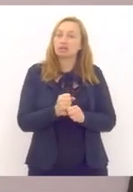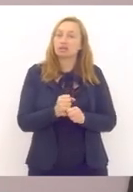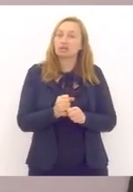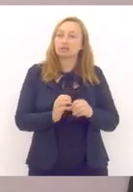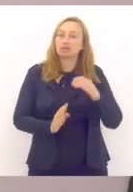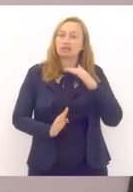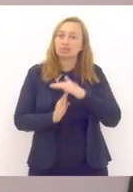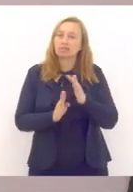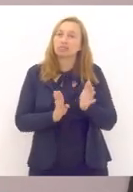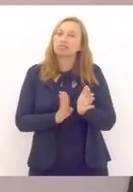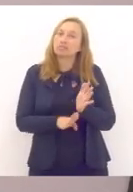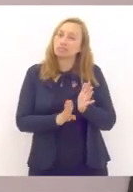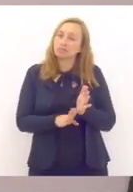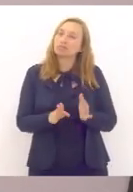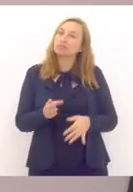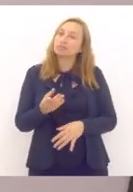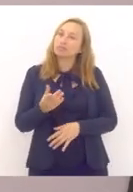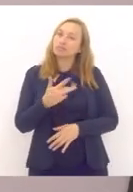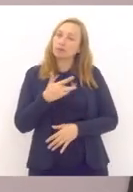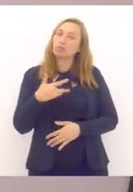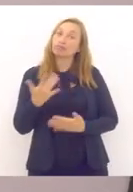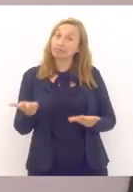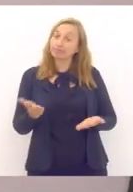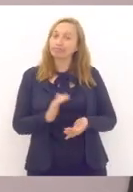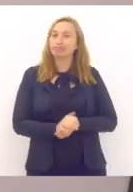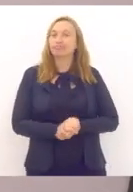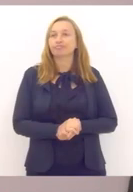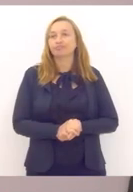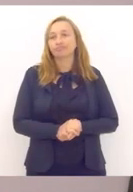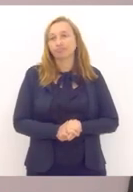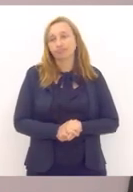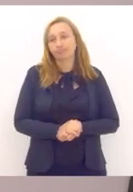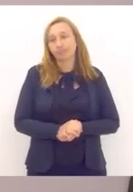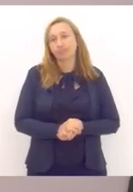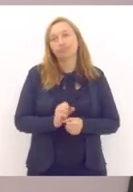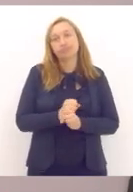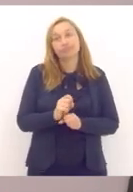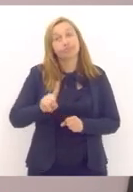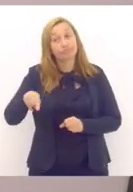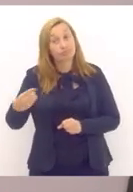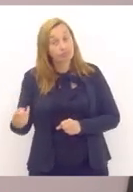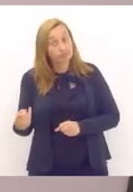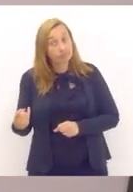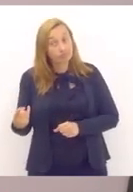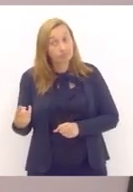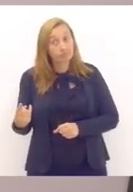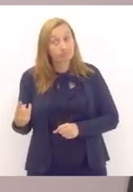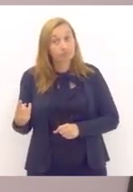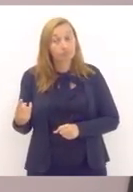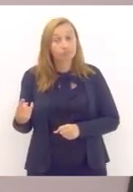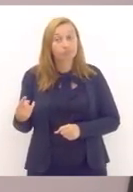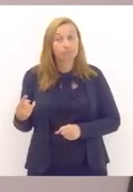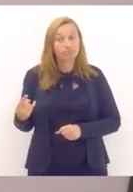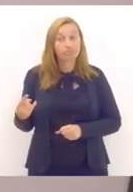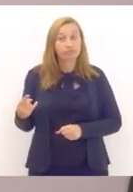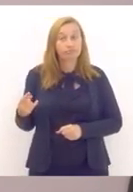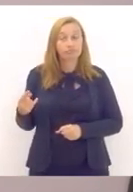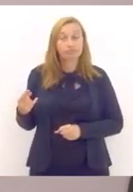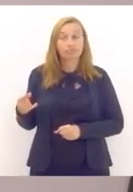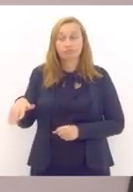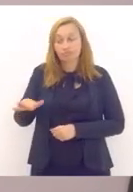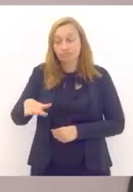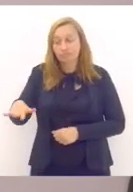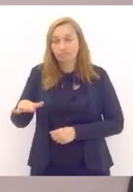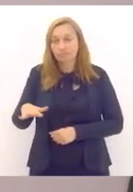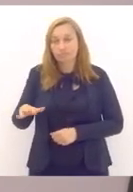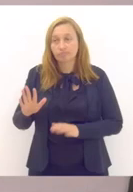saúde. Né? Isso usando outras fontes que não aquelas, porque ele, quando ele define o